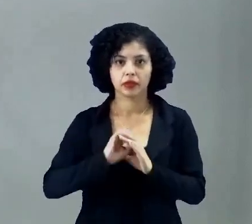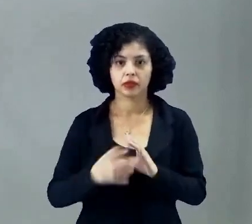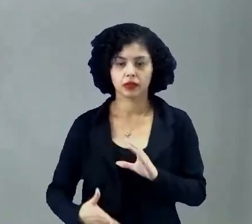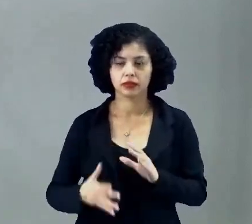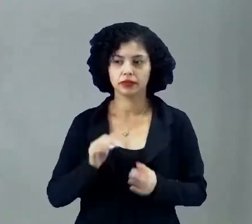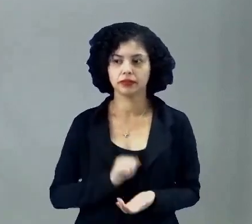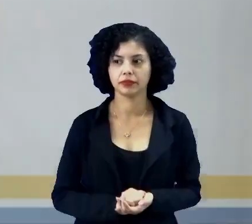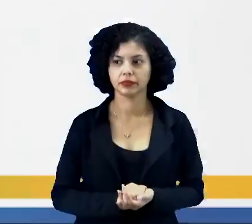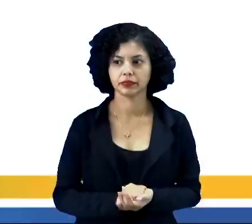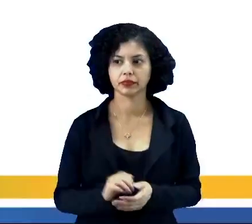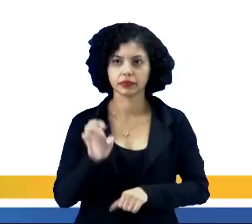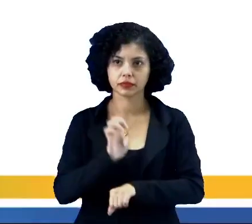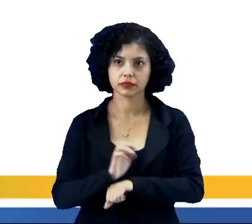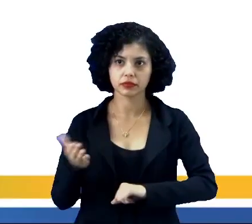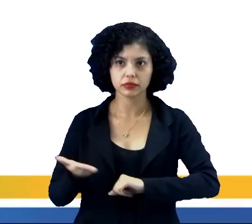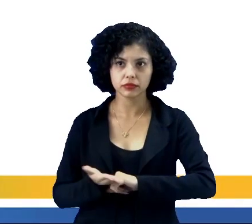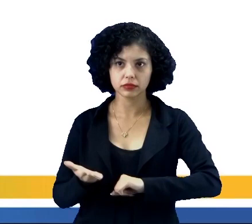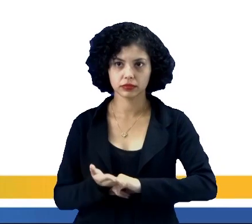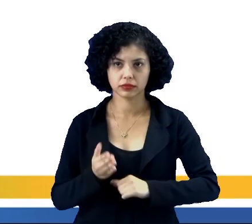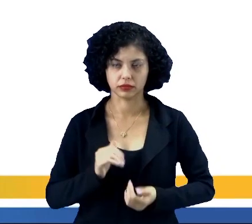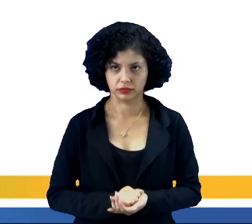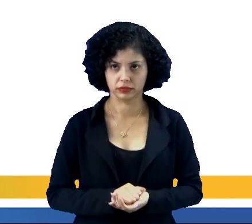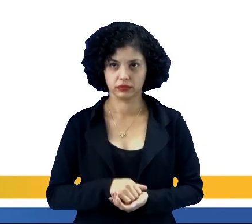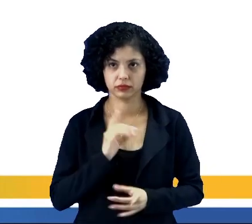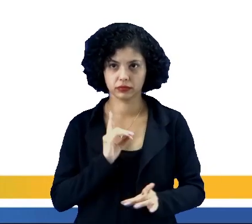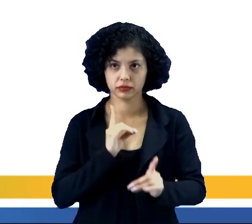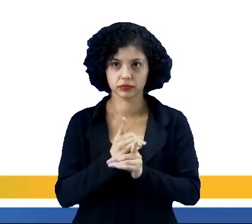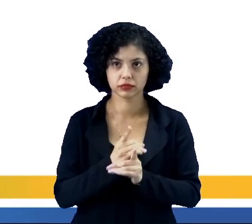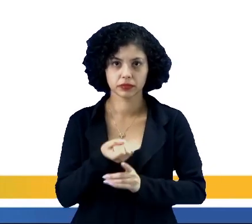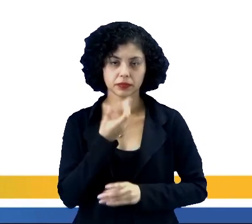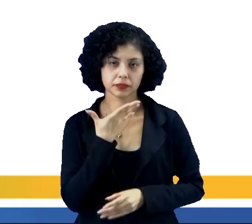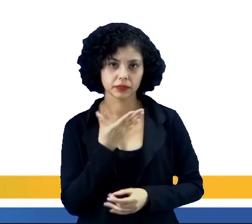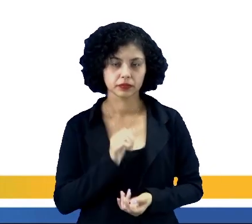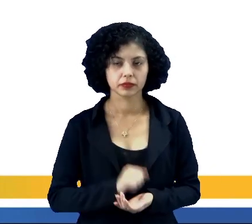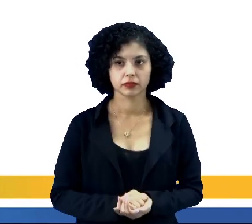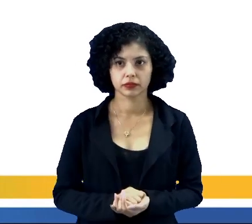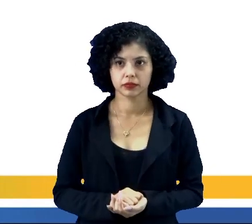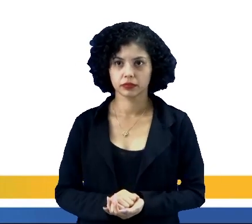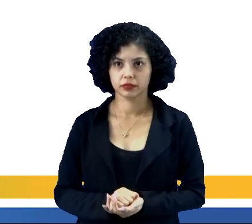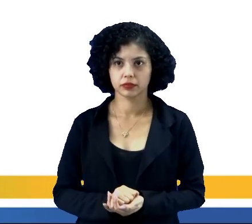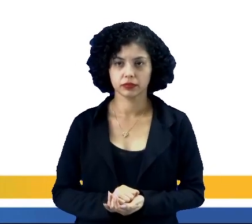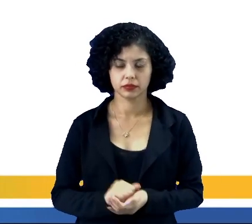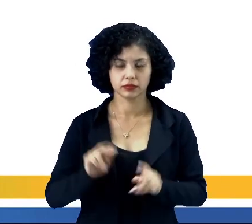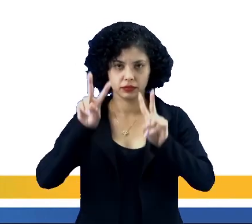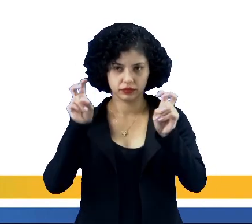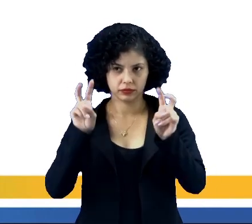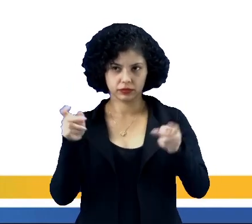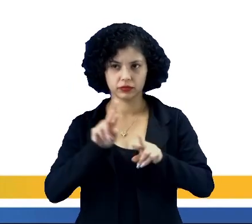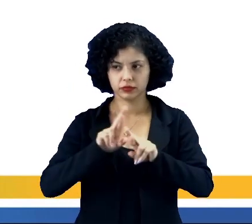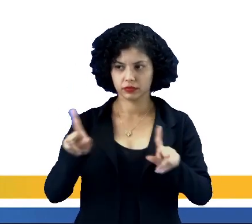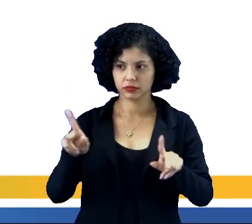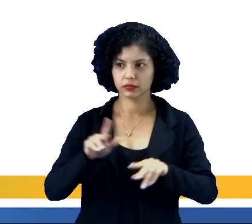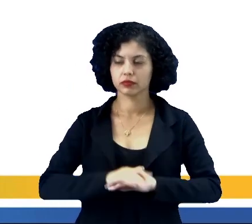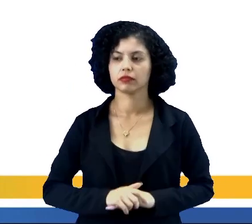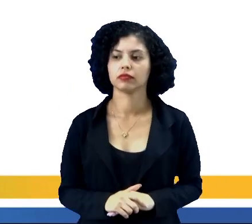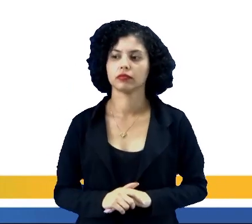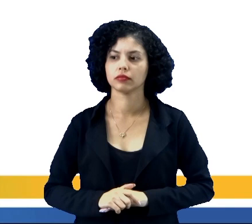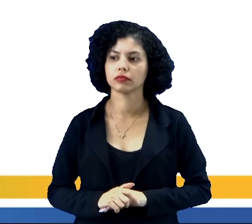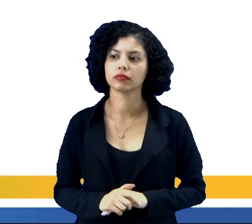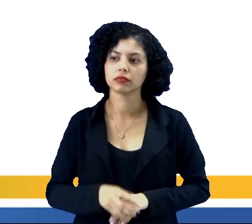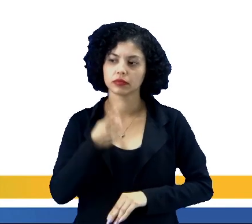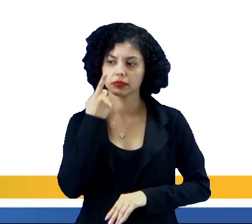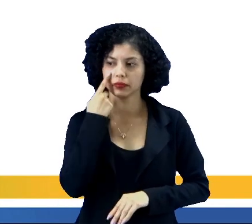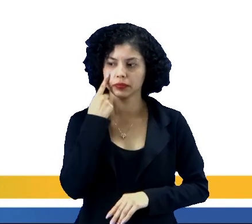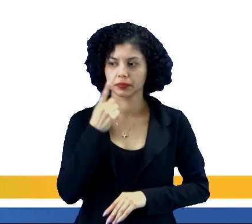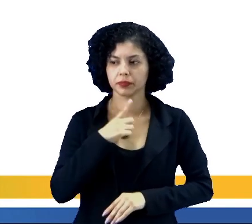características do Estado moderno, para nós podermos identificar bem, digamos assim, essas diferenças. Então